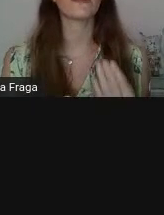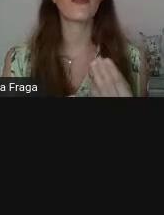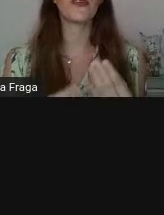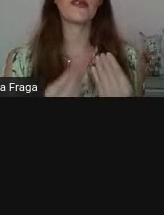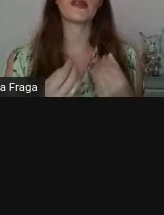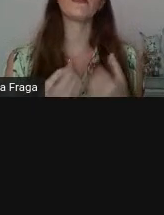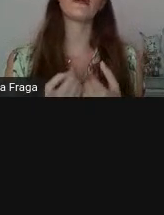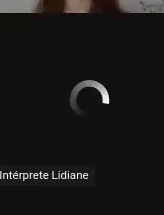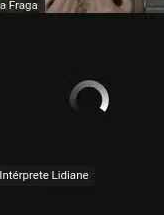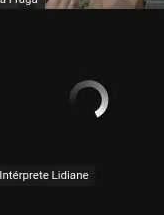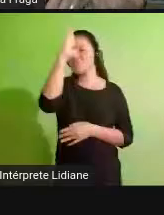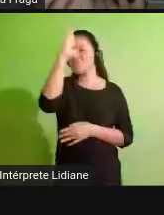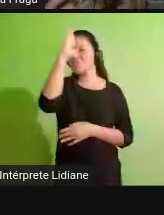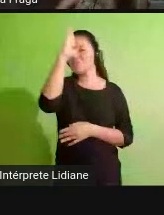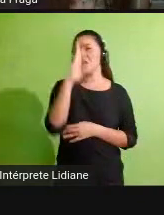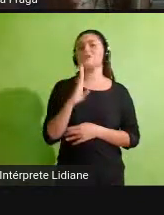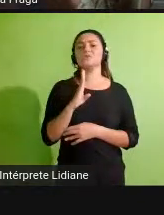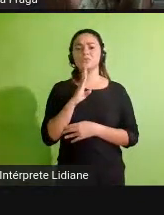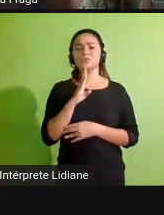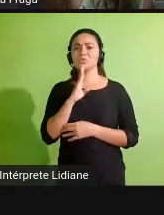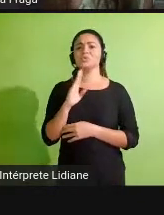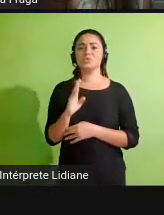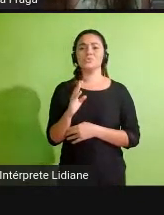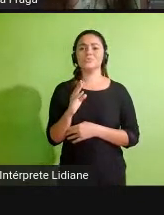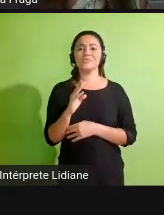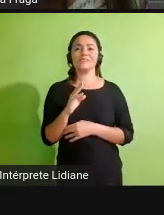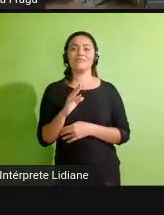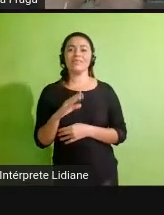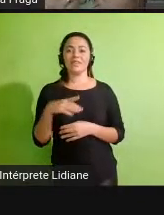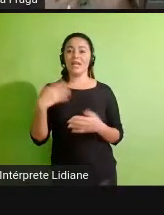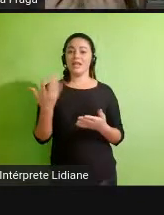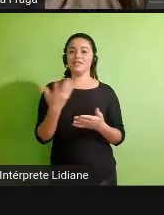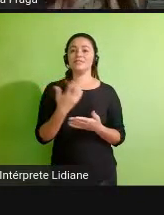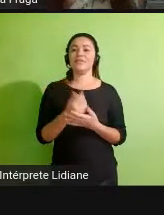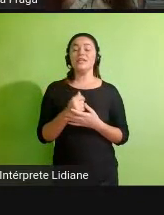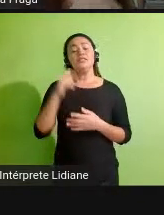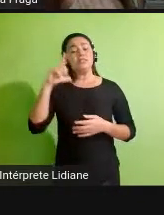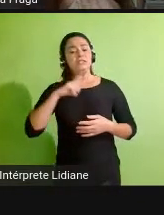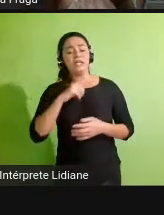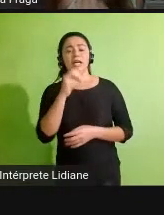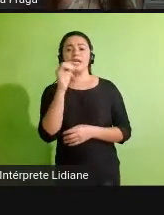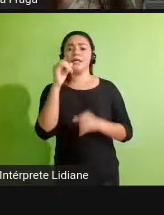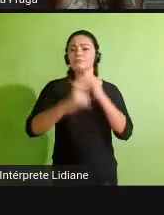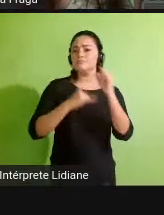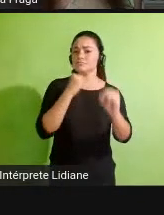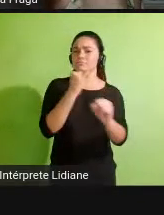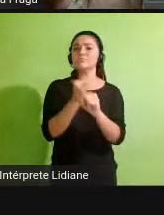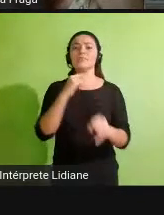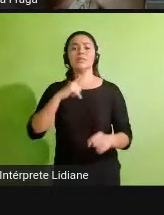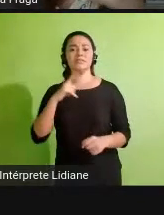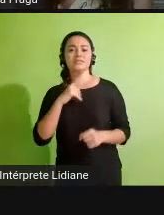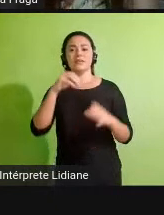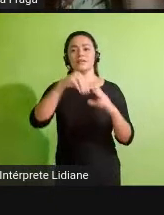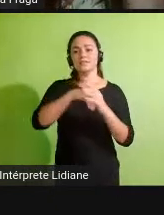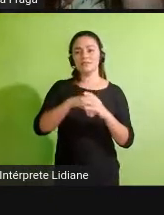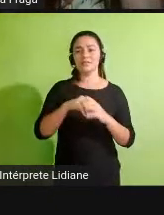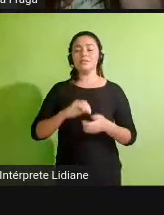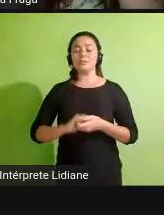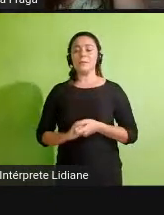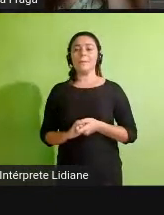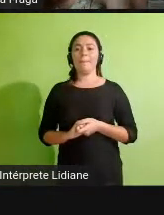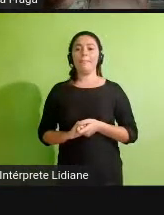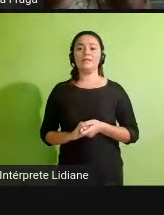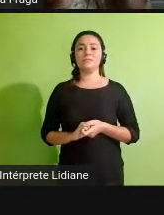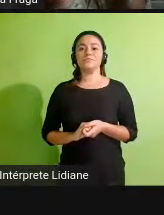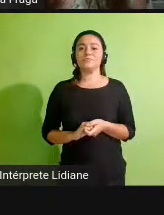gratuitos, estão disponíveis para download na internet, né? O formato do jogo é um formato RPG, significa é um formato